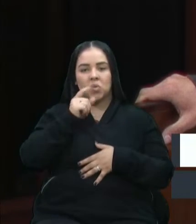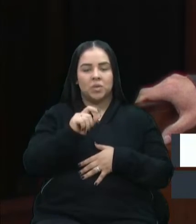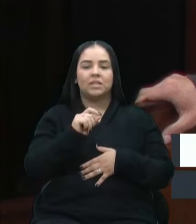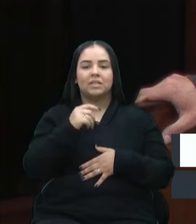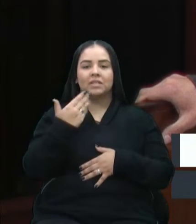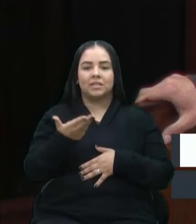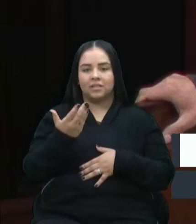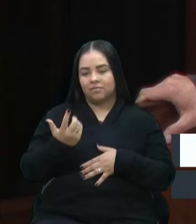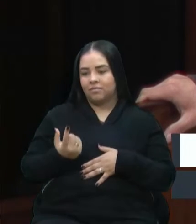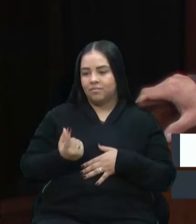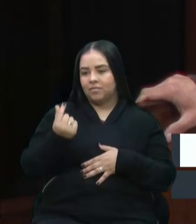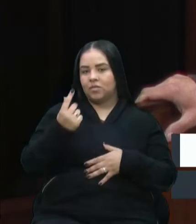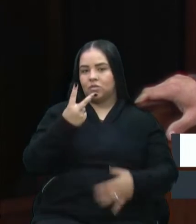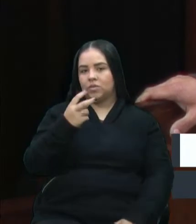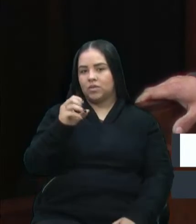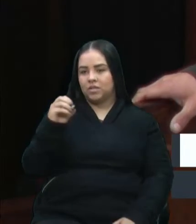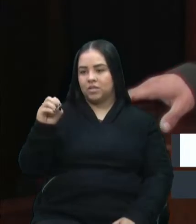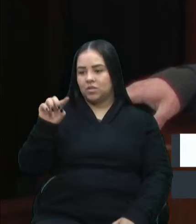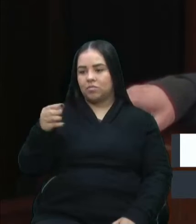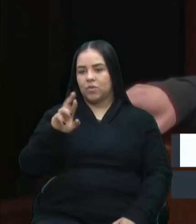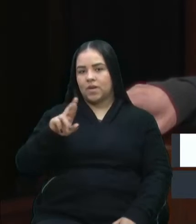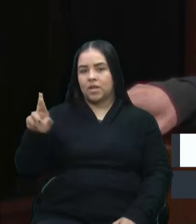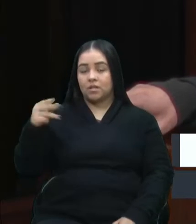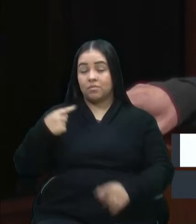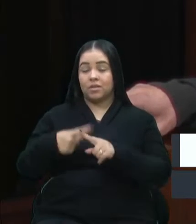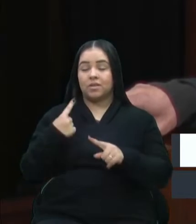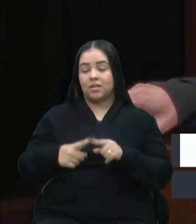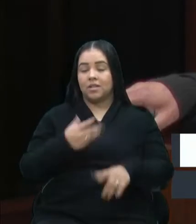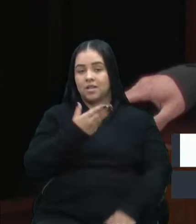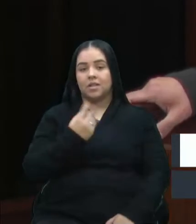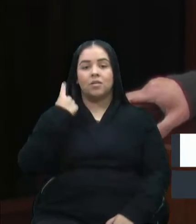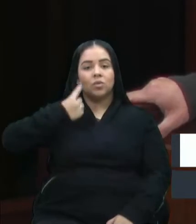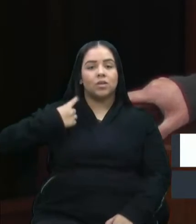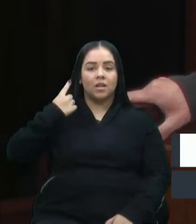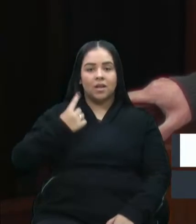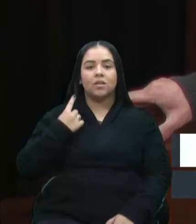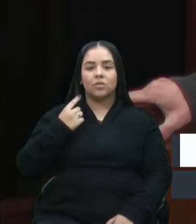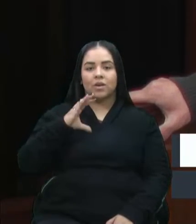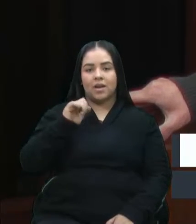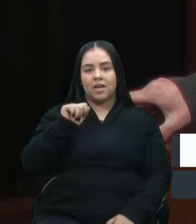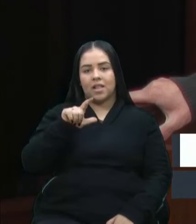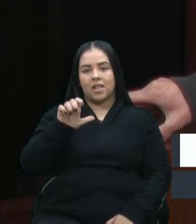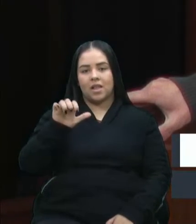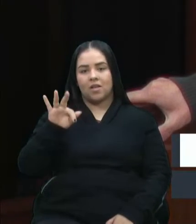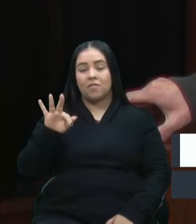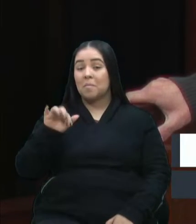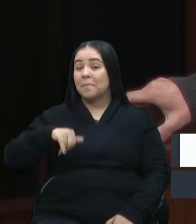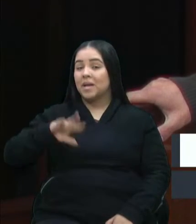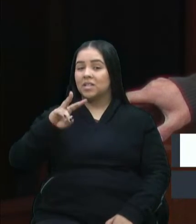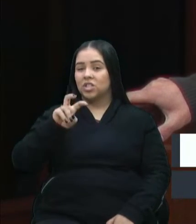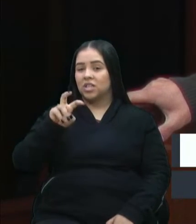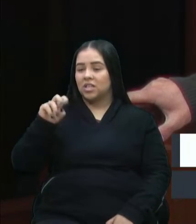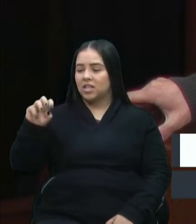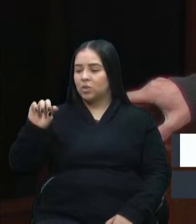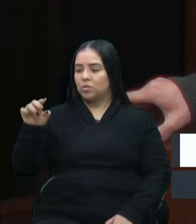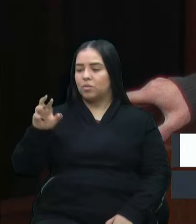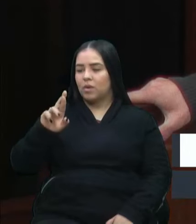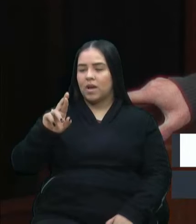verba aí de R$200 mil, ressaltando que só através do deputado federal Paulo Kaleff já foi destinado mais de R$500 mil